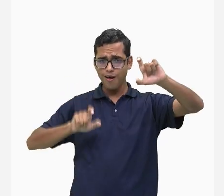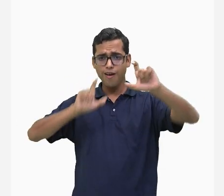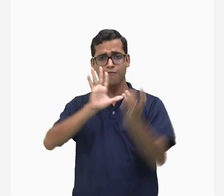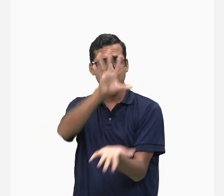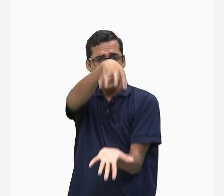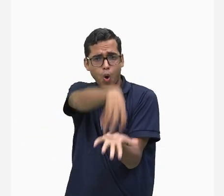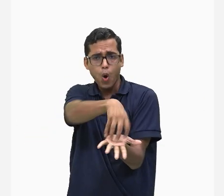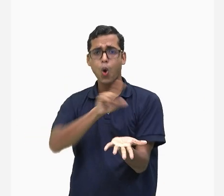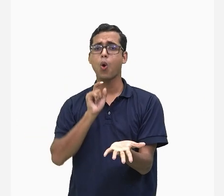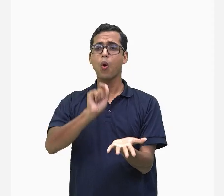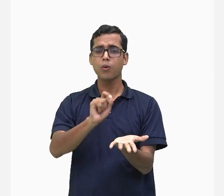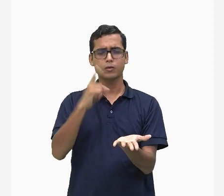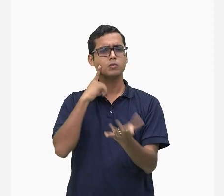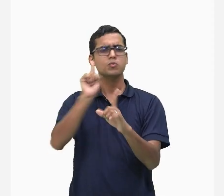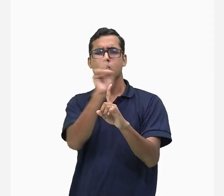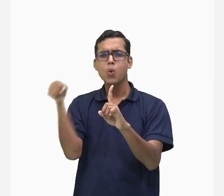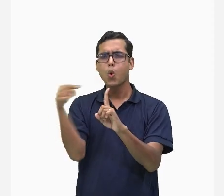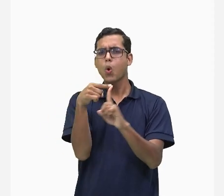organização, gente,